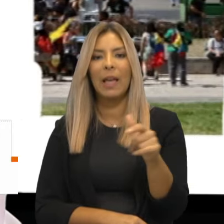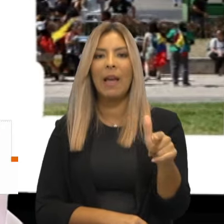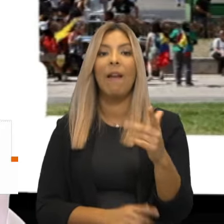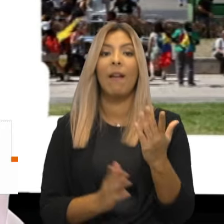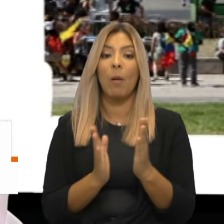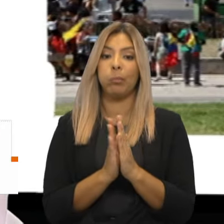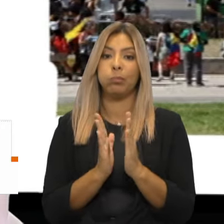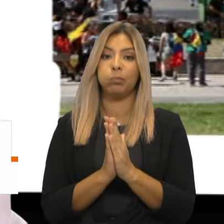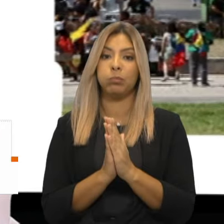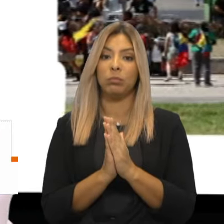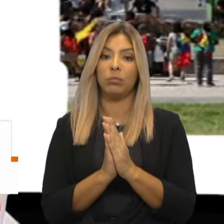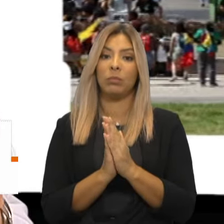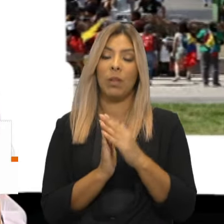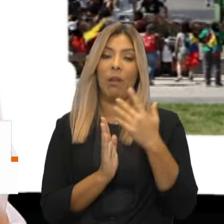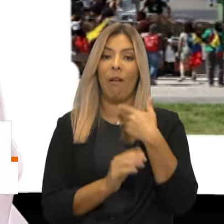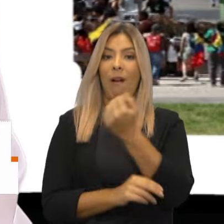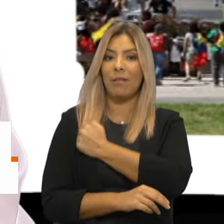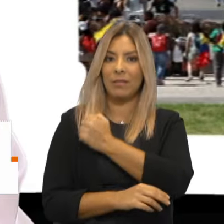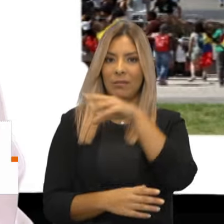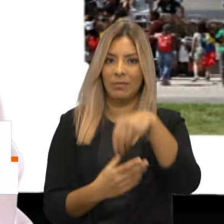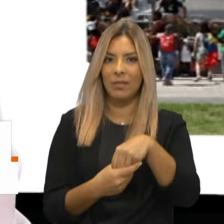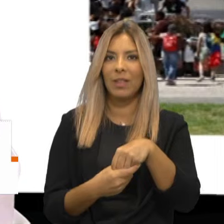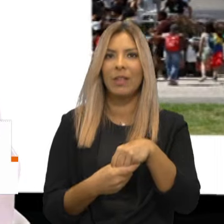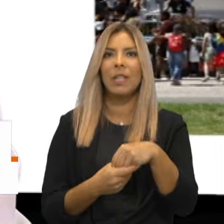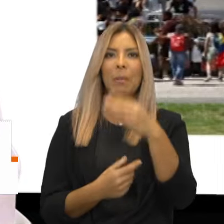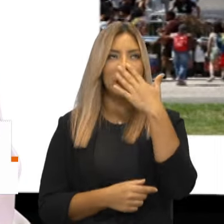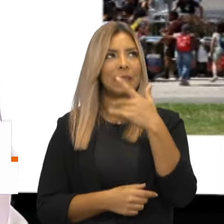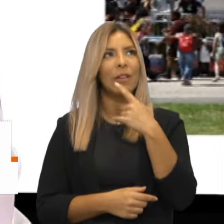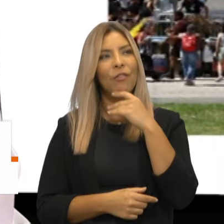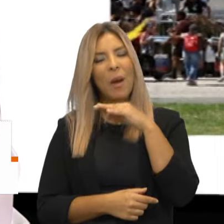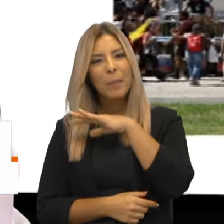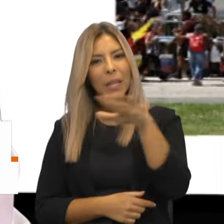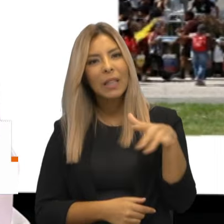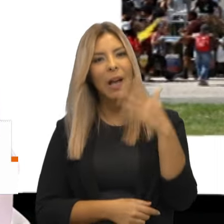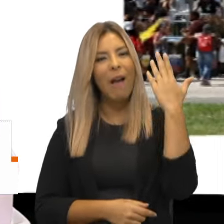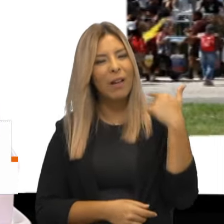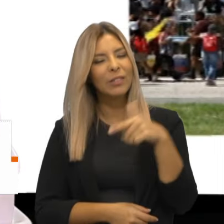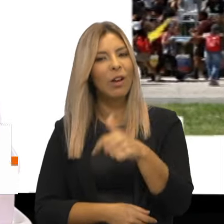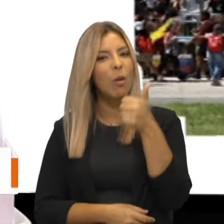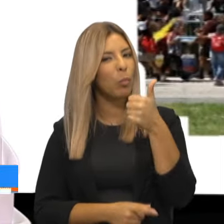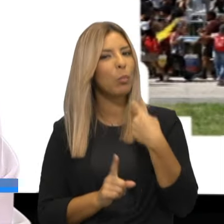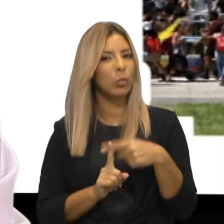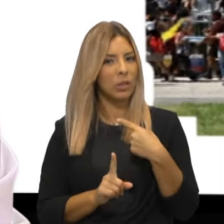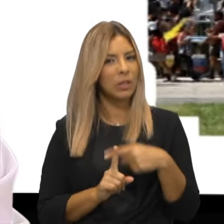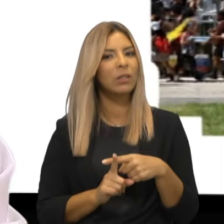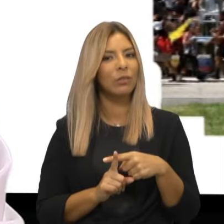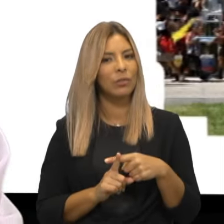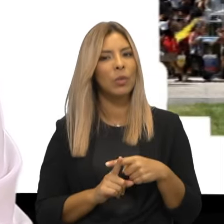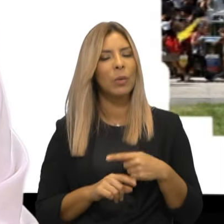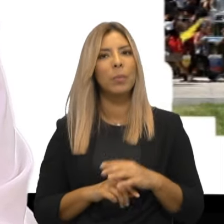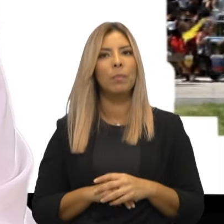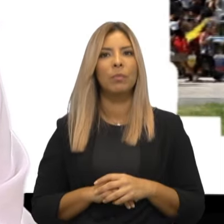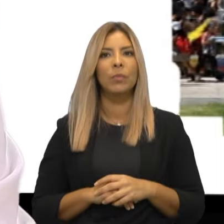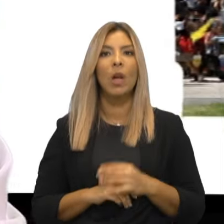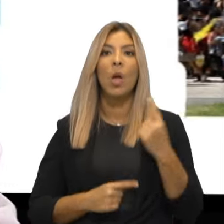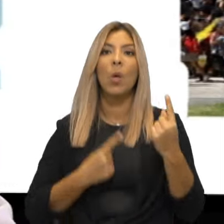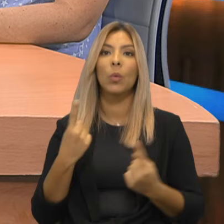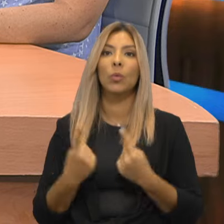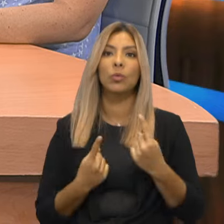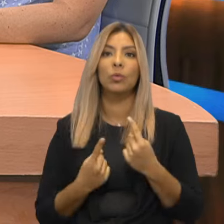casa, e a pensar assim, como foi tão bom para as famílias aquelas catequeses. E houve párocos que